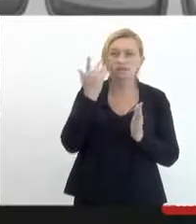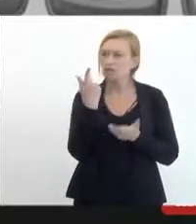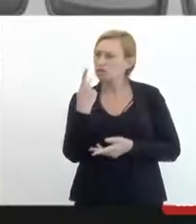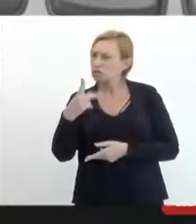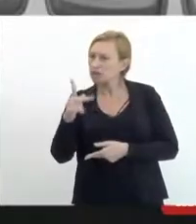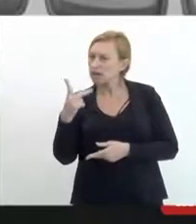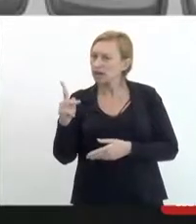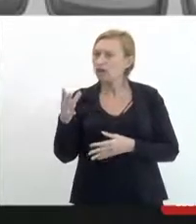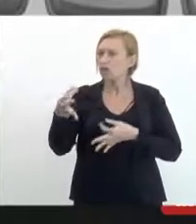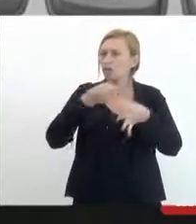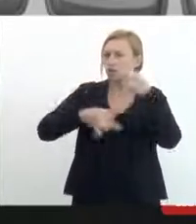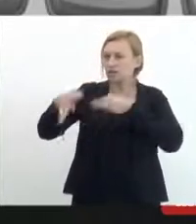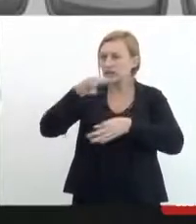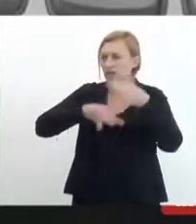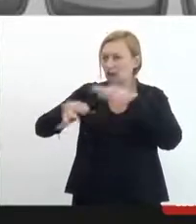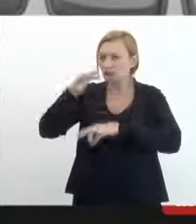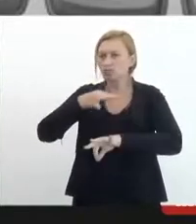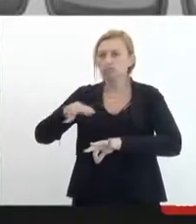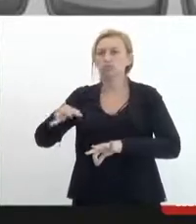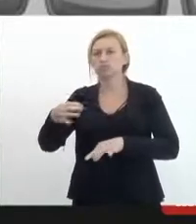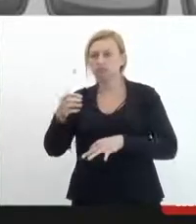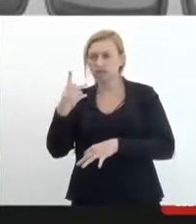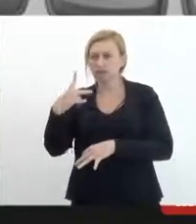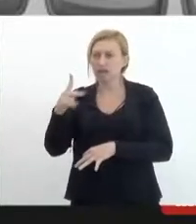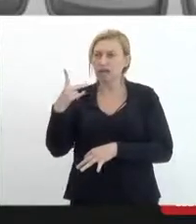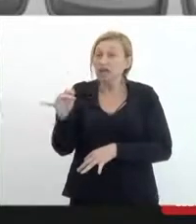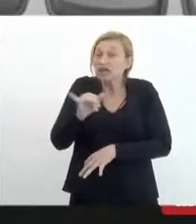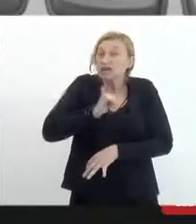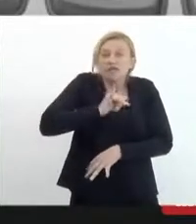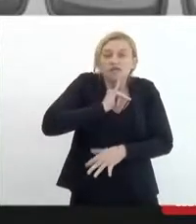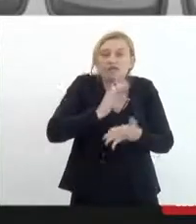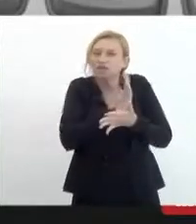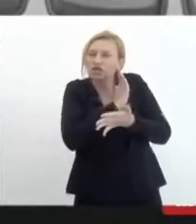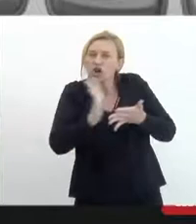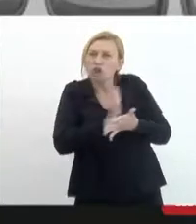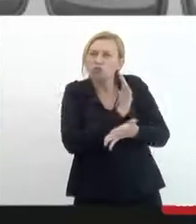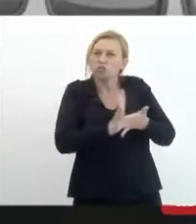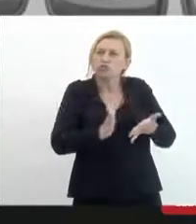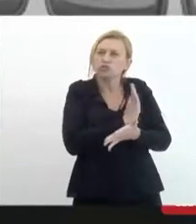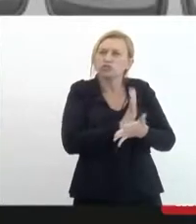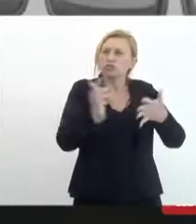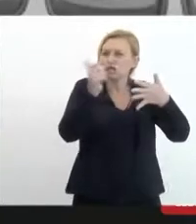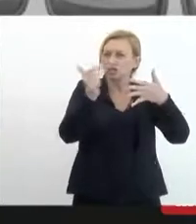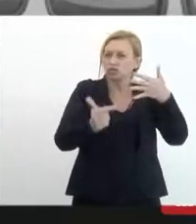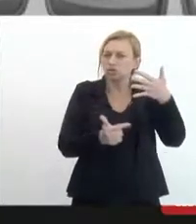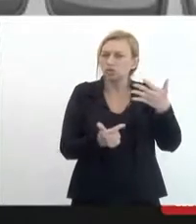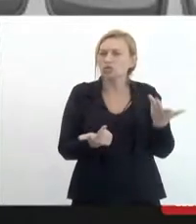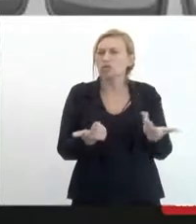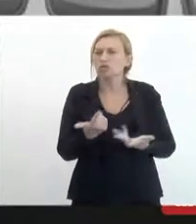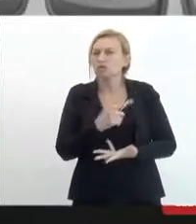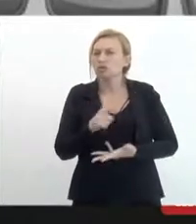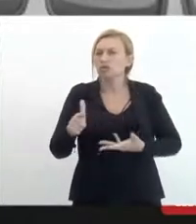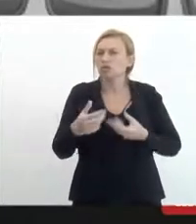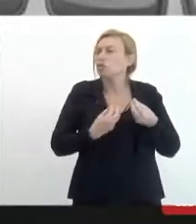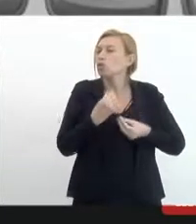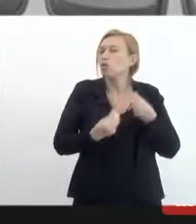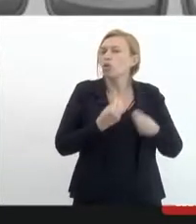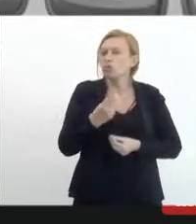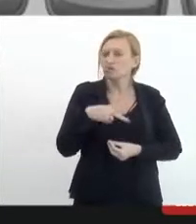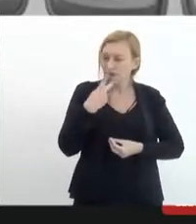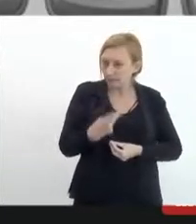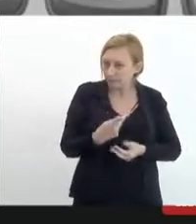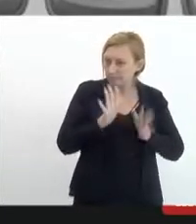com base numa lógica, nós, infelizmente, em alguns casos não estamos ou não temos conforto para